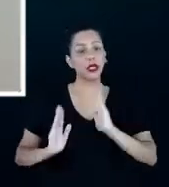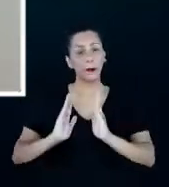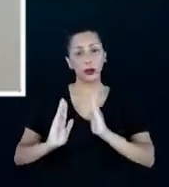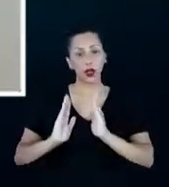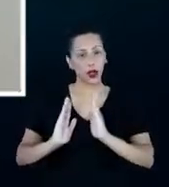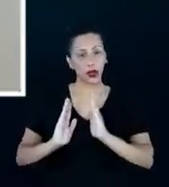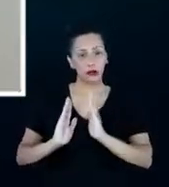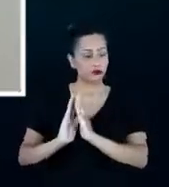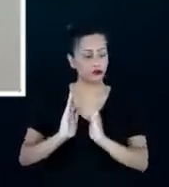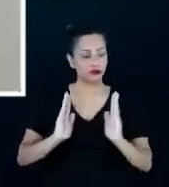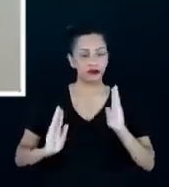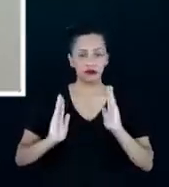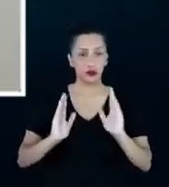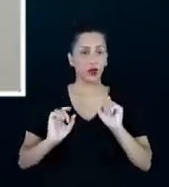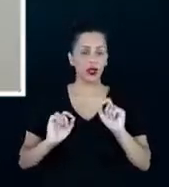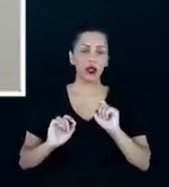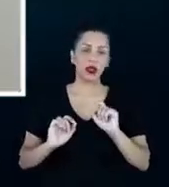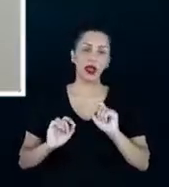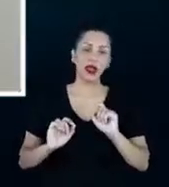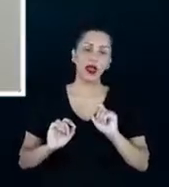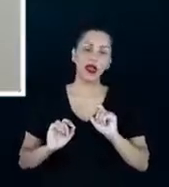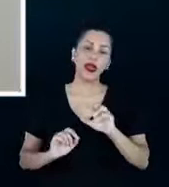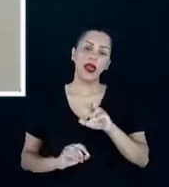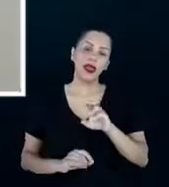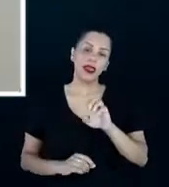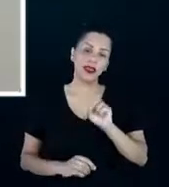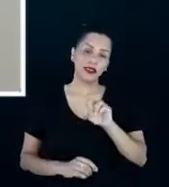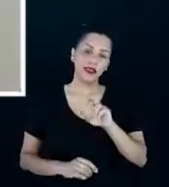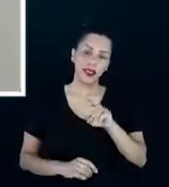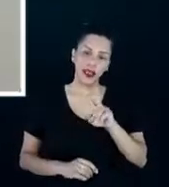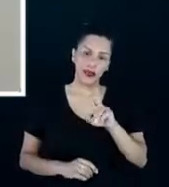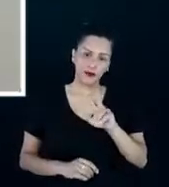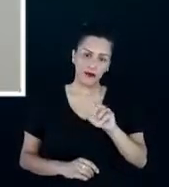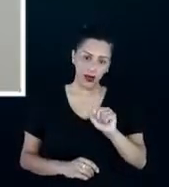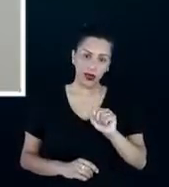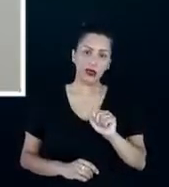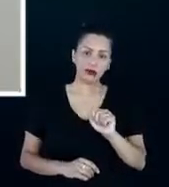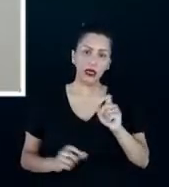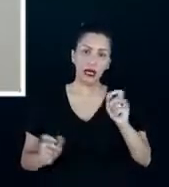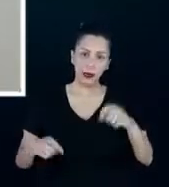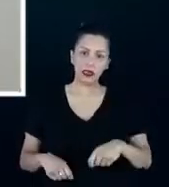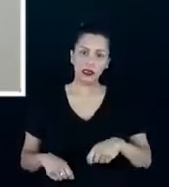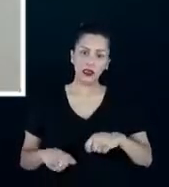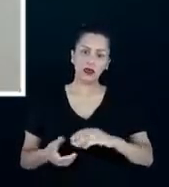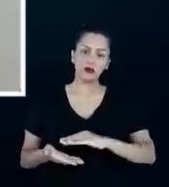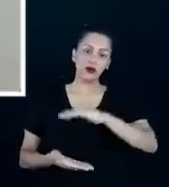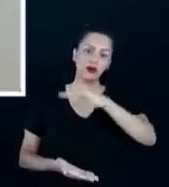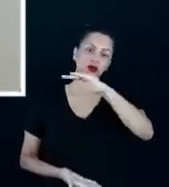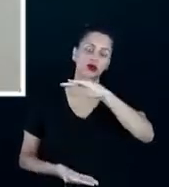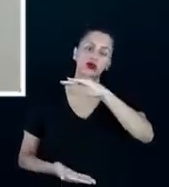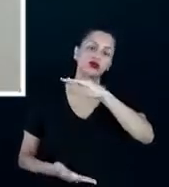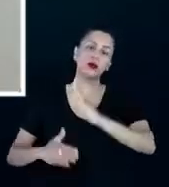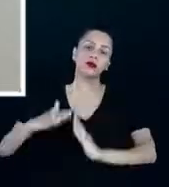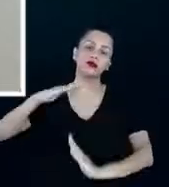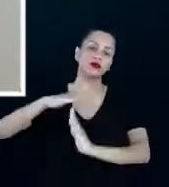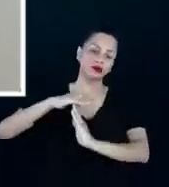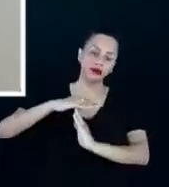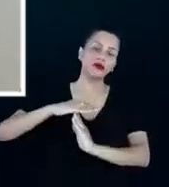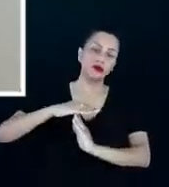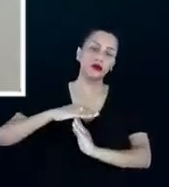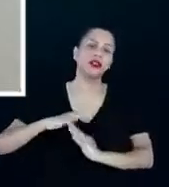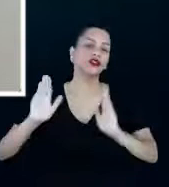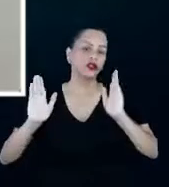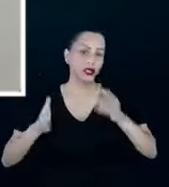o leilão de reserva de capacidade, porque ele já tem esse olhar, né, para essas características de potência de energia. Isso foi viabilizado pela